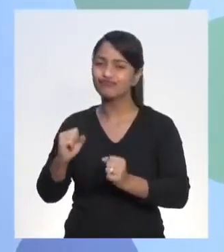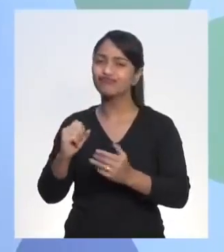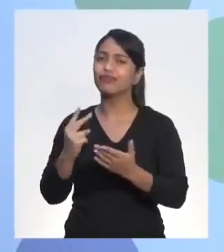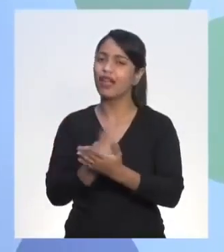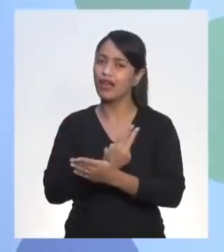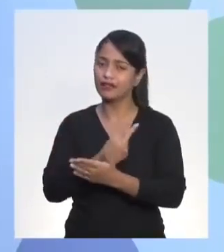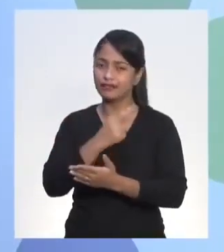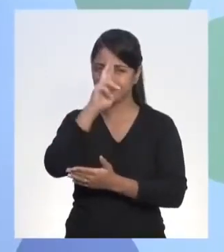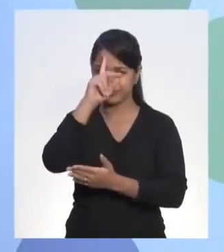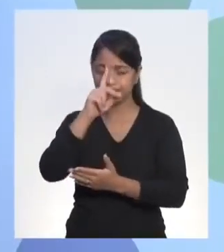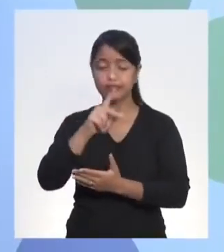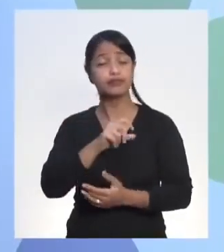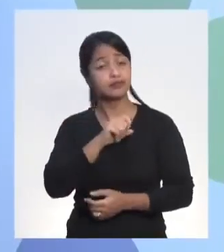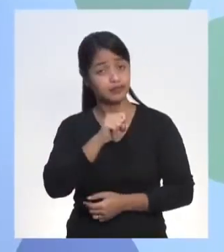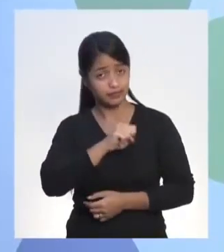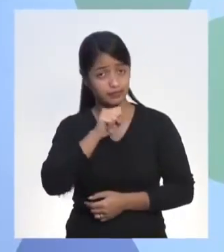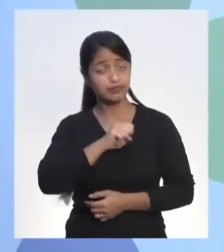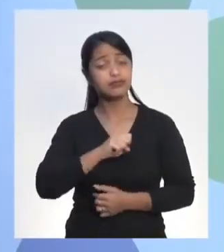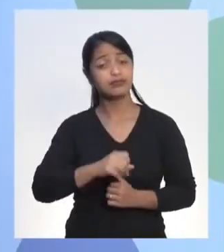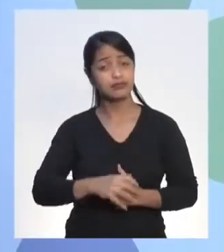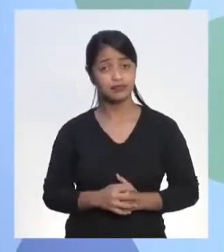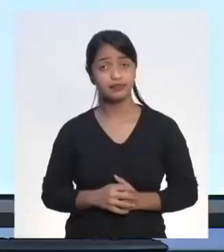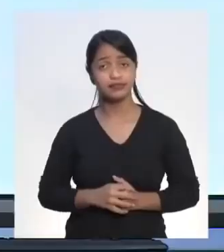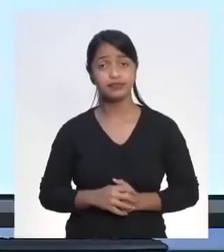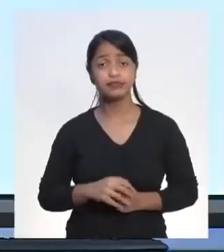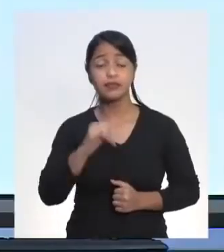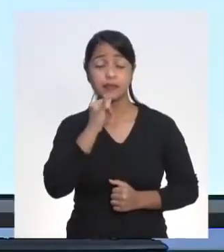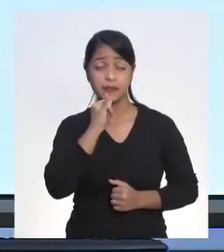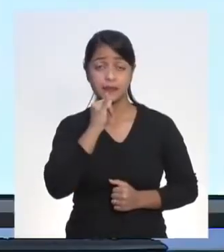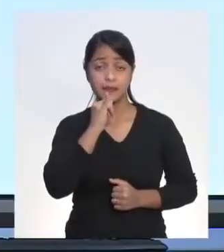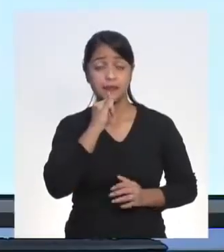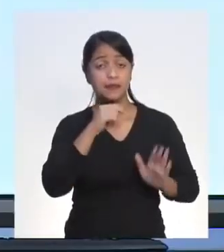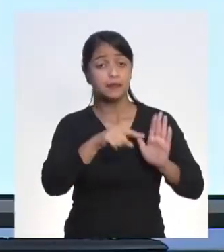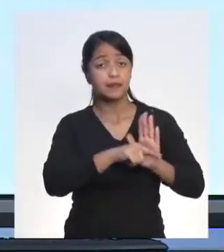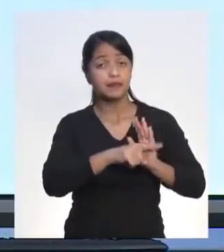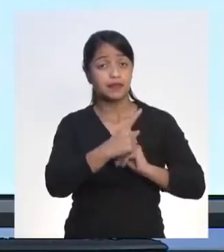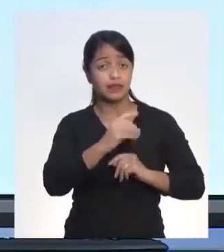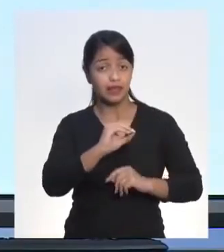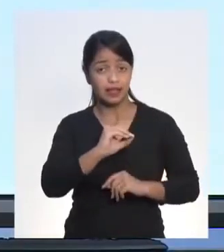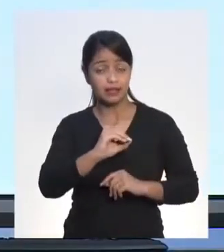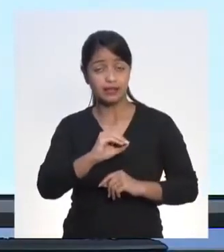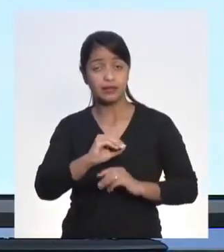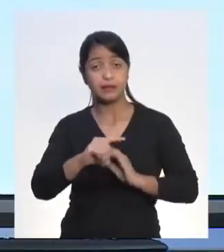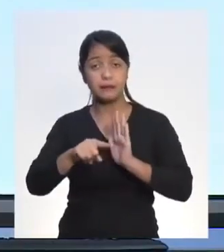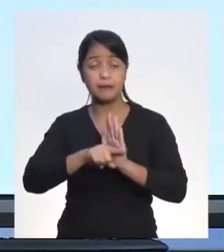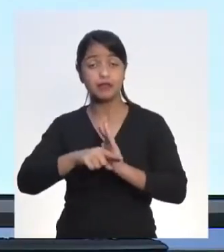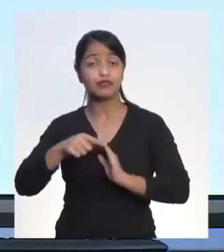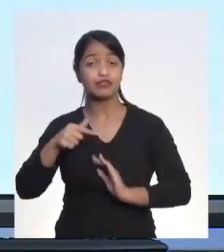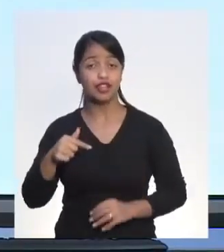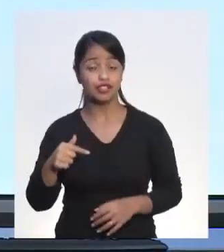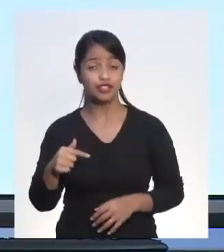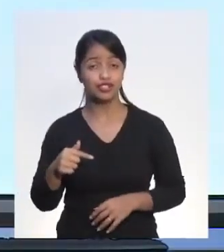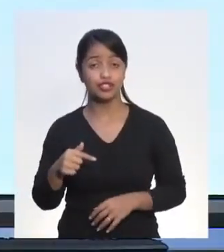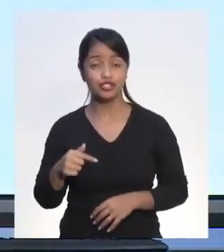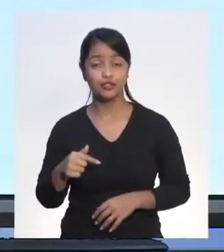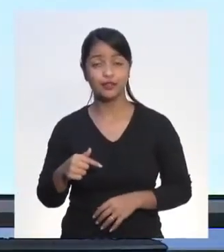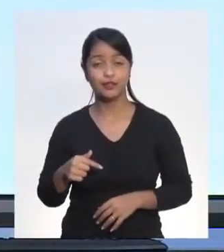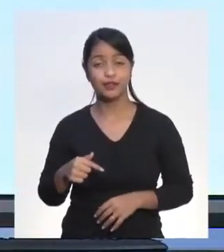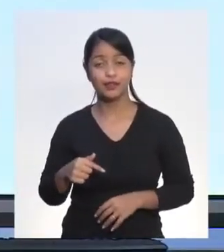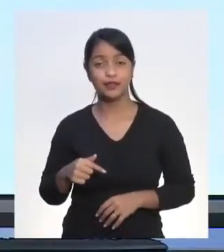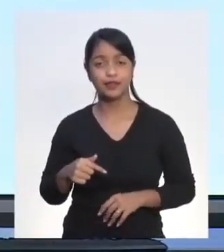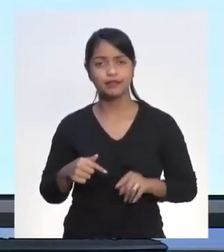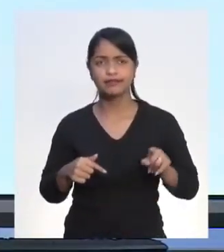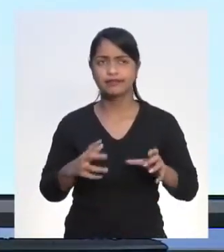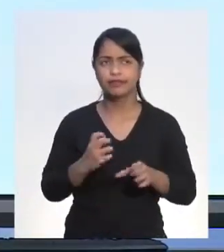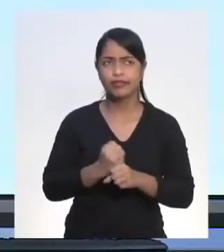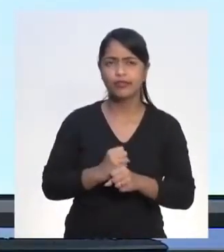erro. Sim, porque se eu falasse, por exemplo, menos 10 com menos 7... Então, eu estou